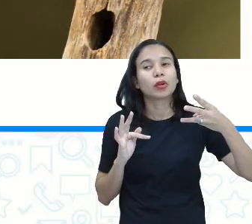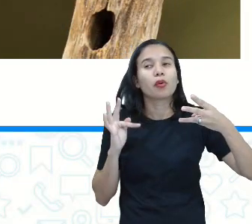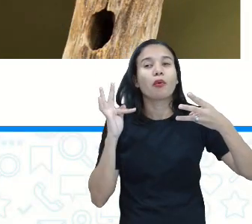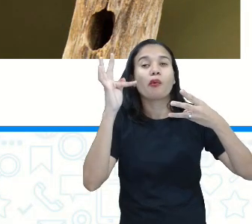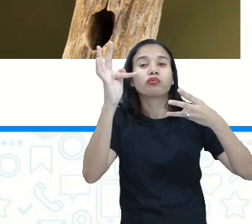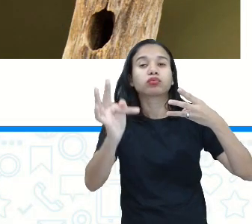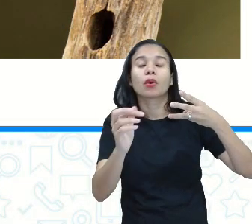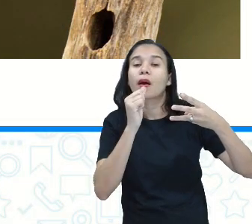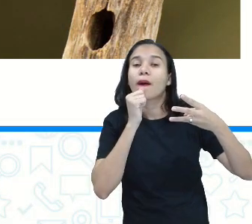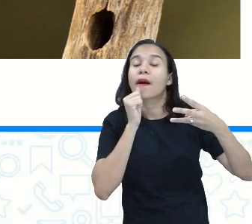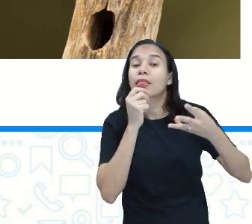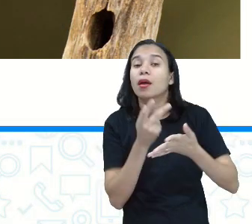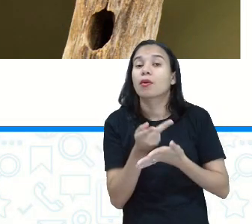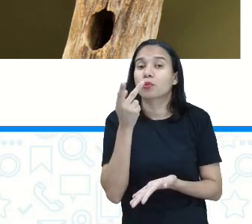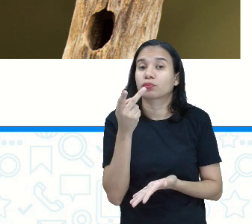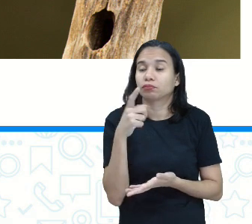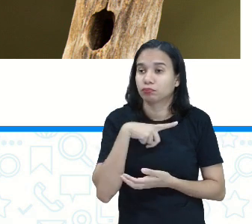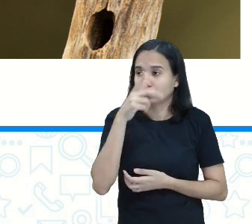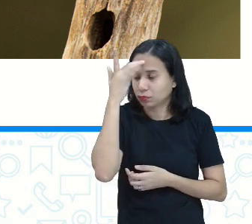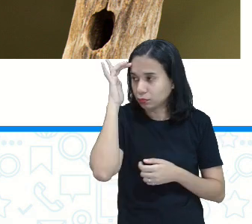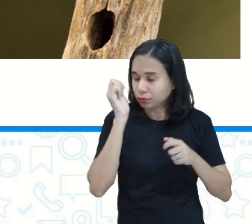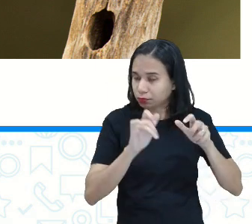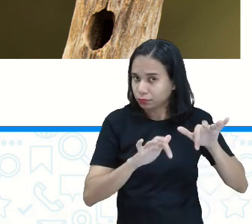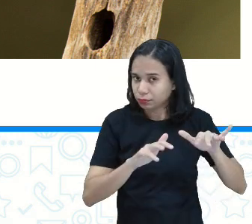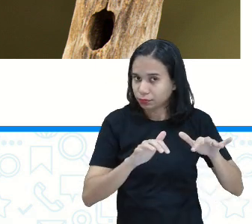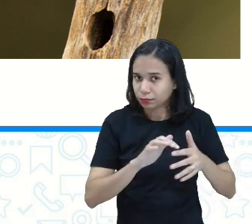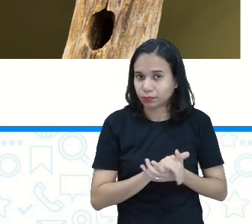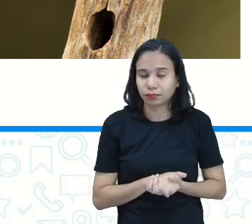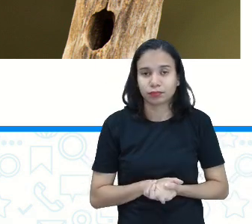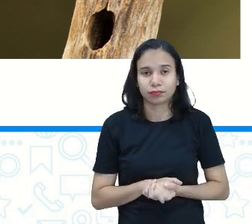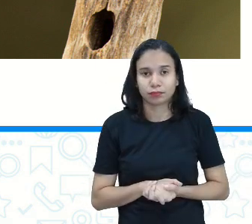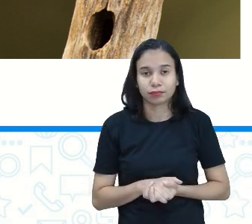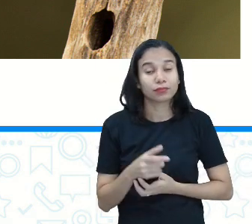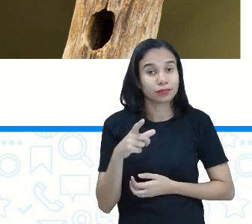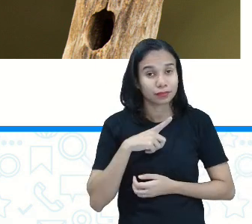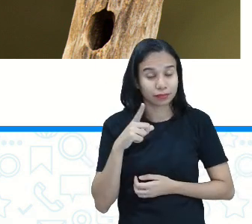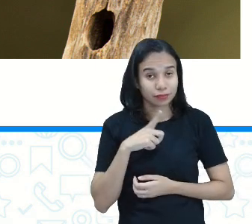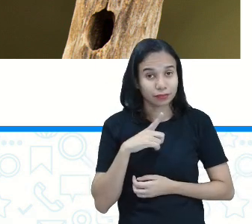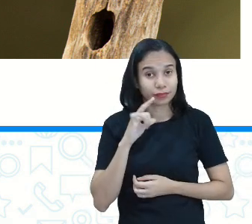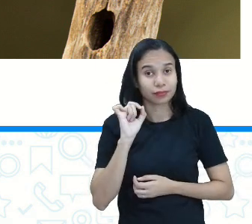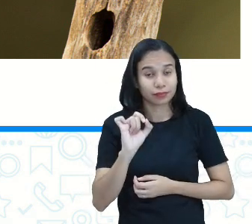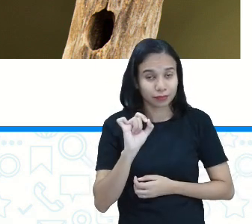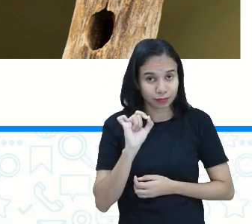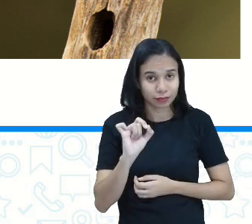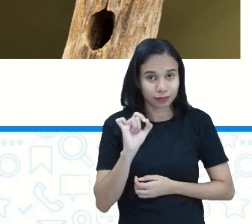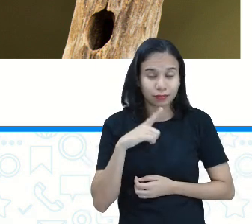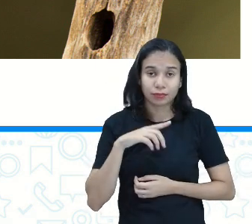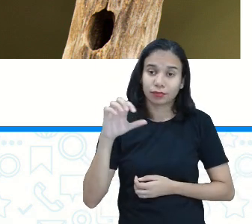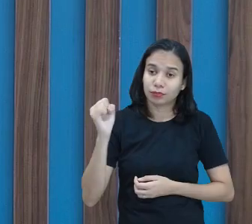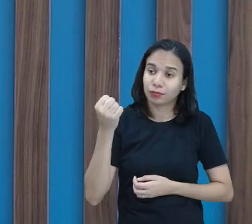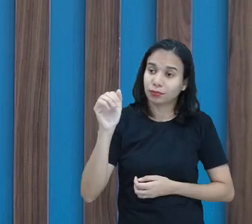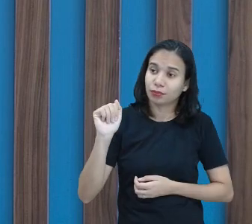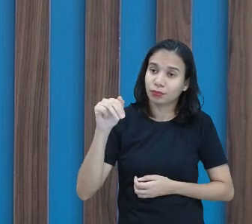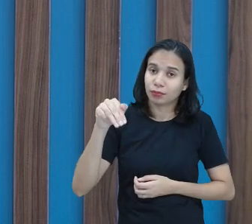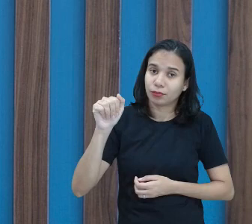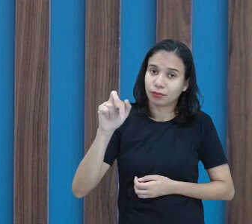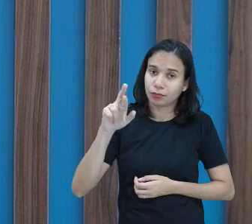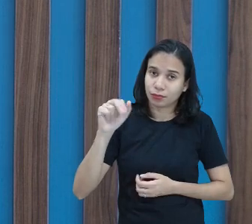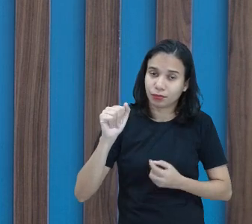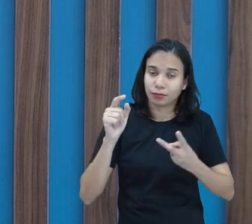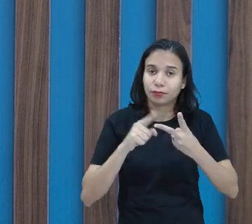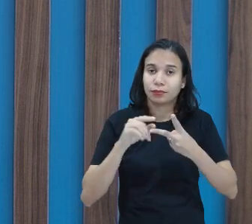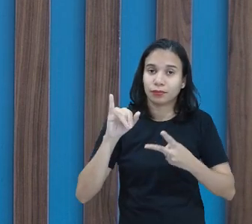vai acontecer. Tem alguém no chat, professora Sandra? Temos. Nós temos a Samara e a Isabela,